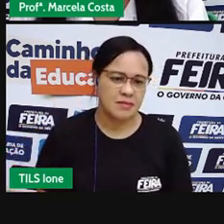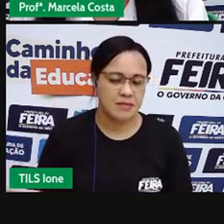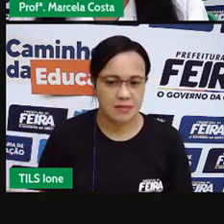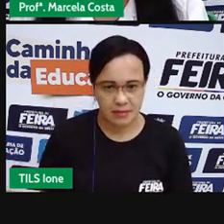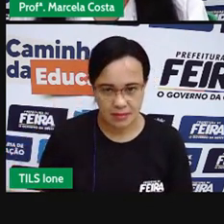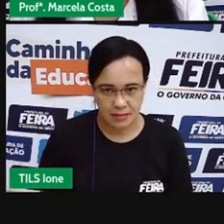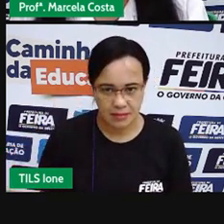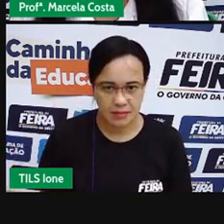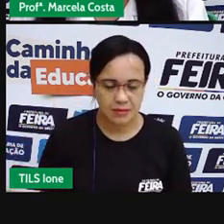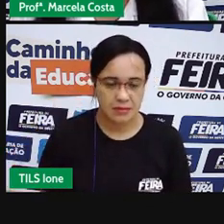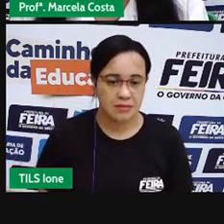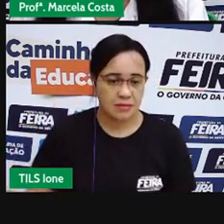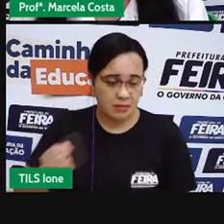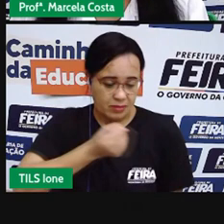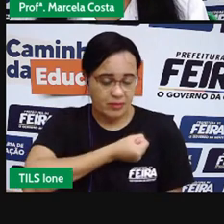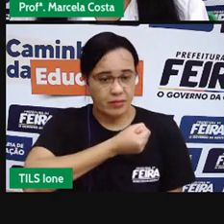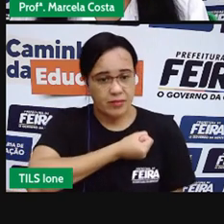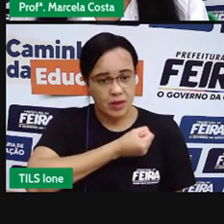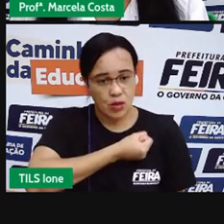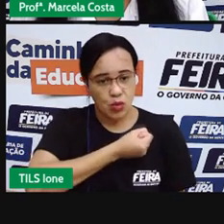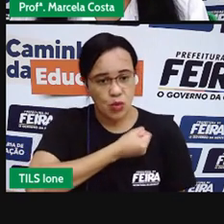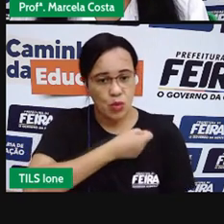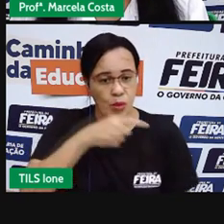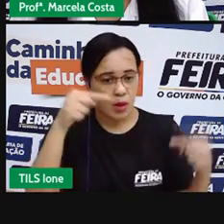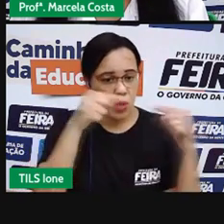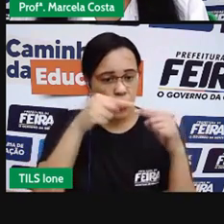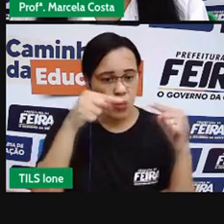Olha a representação numérica.